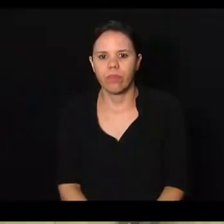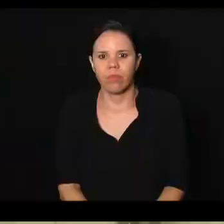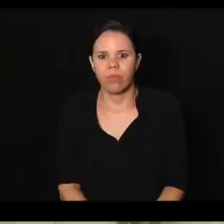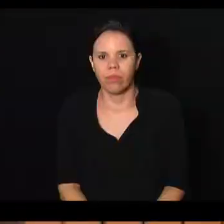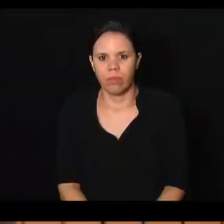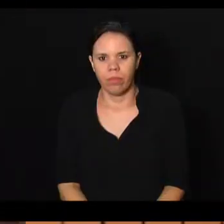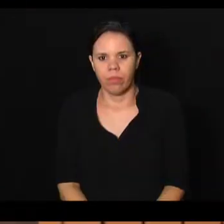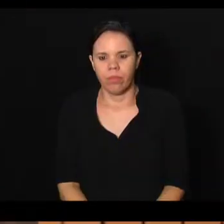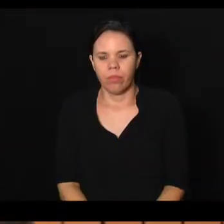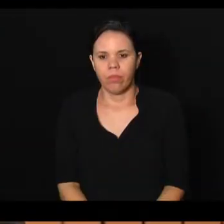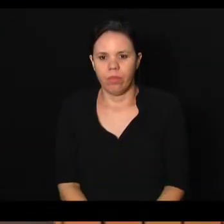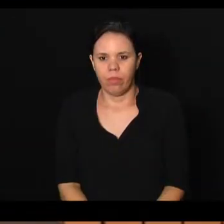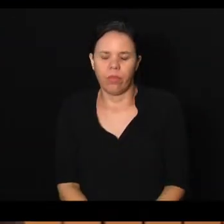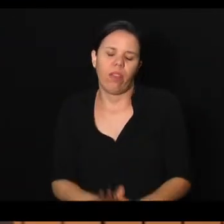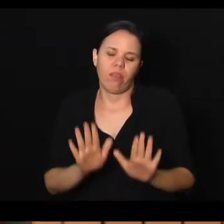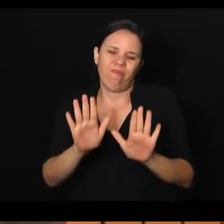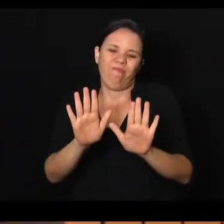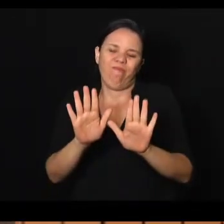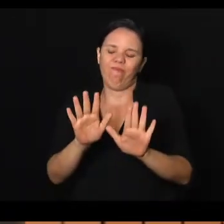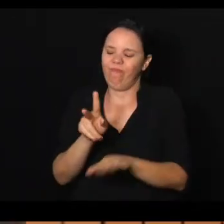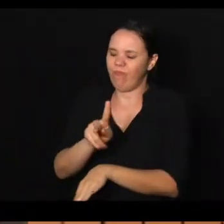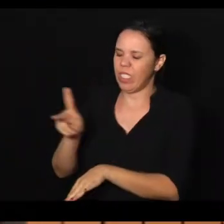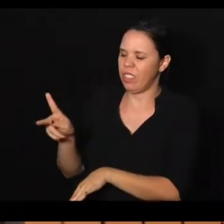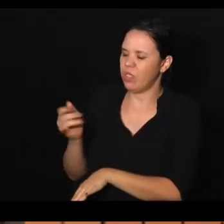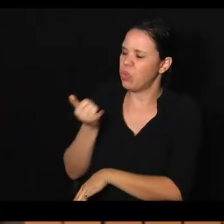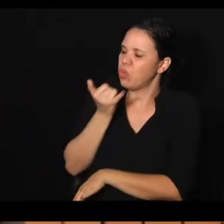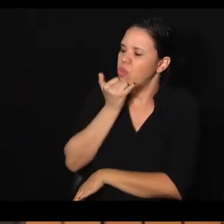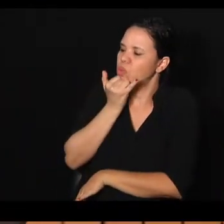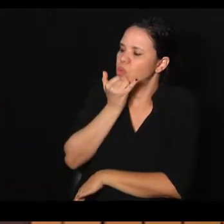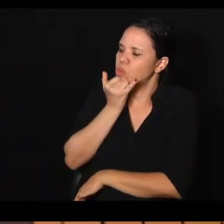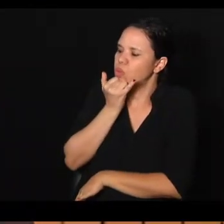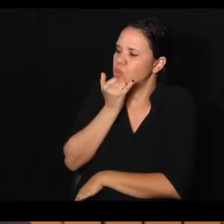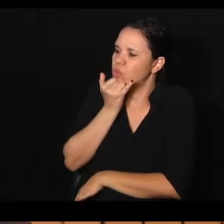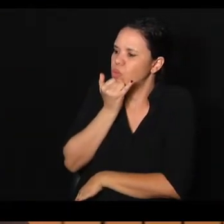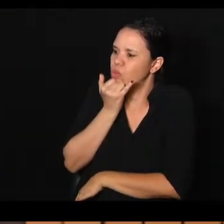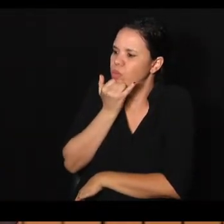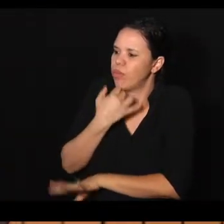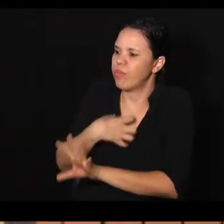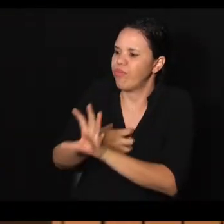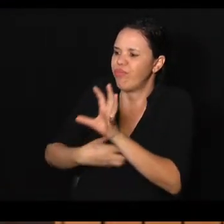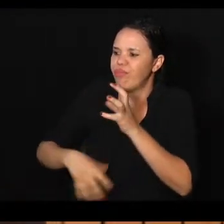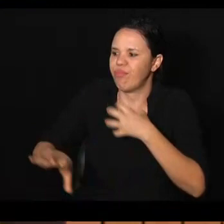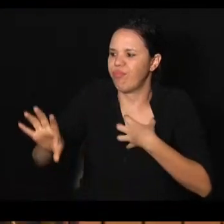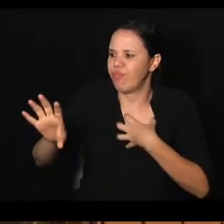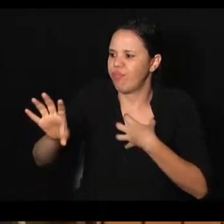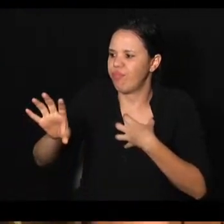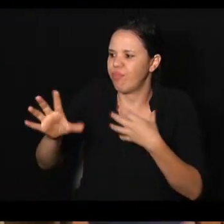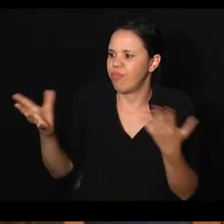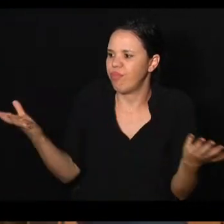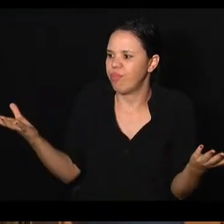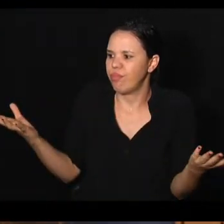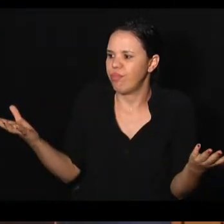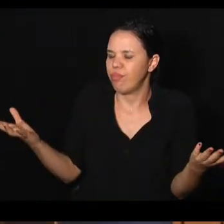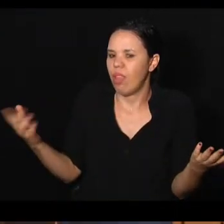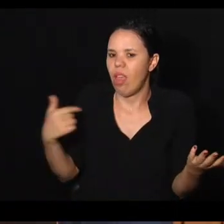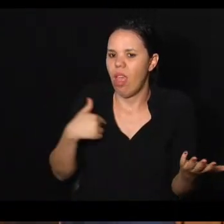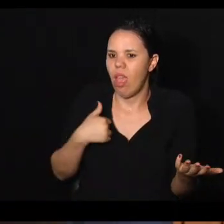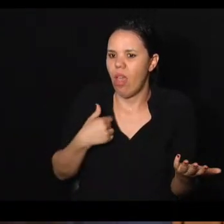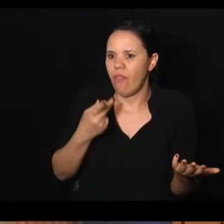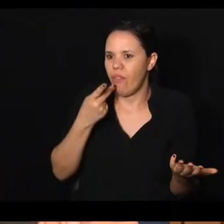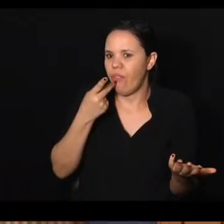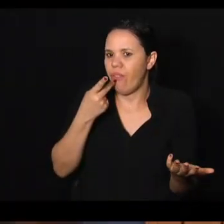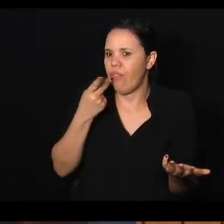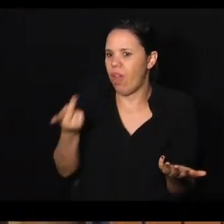Presidente, eu só lamento, presidente. Eu lamento, porque eu vou estar falando